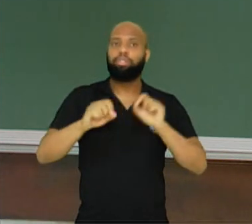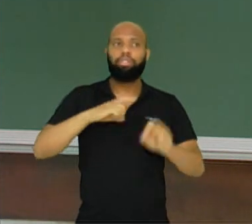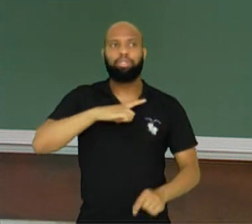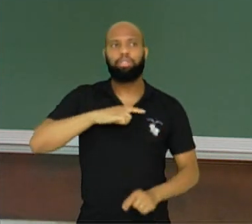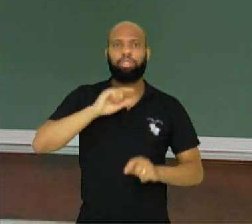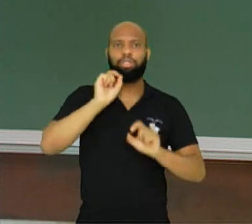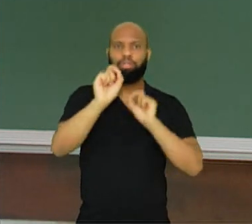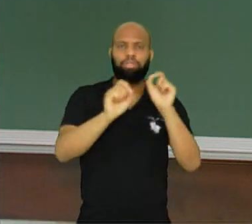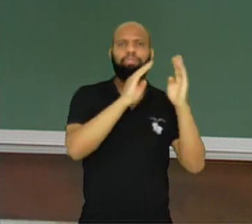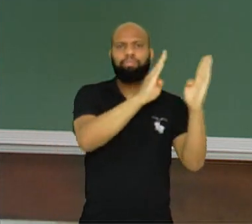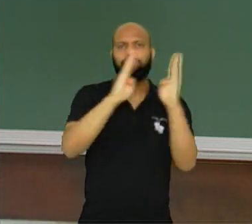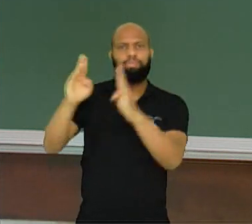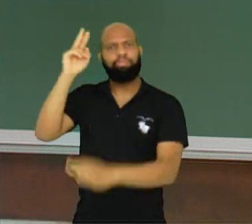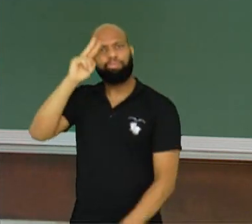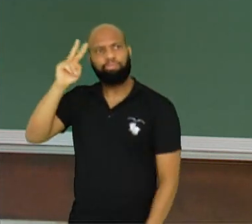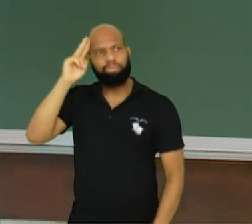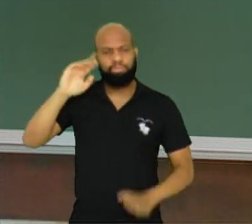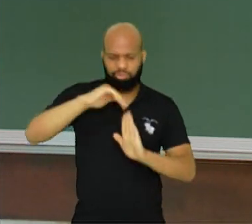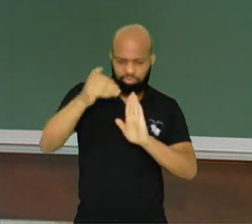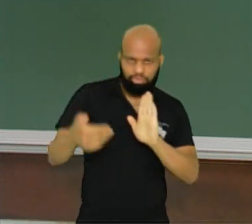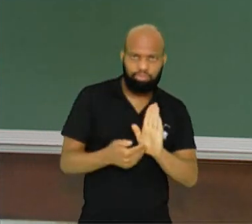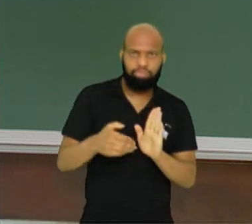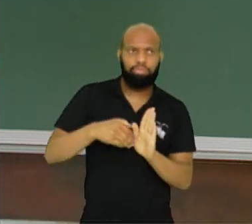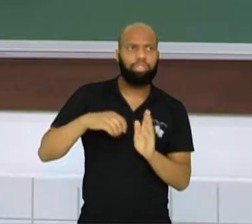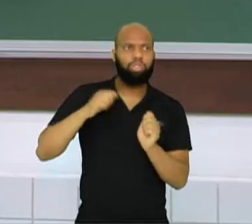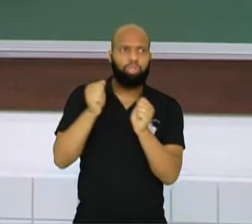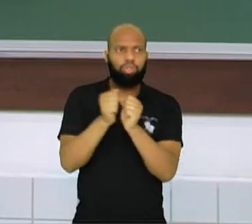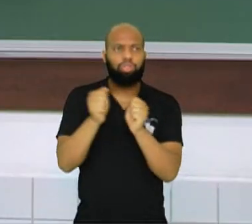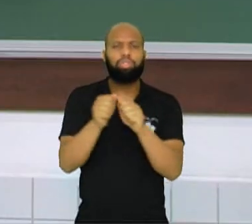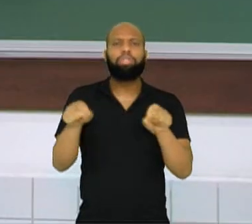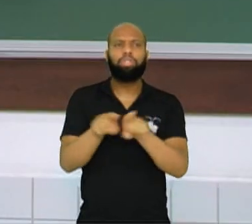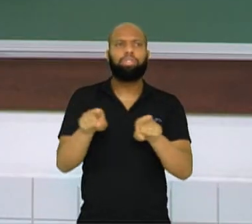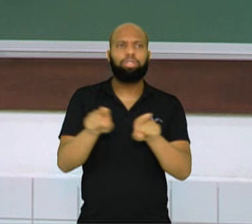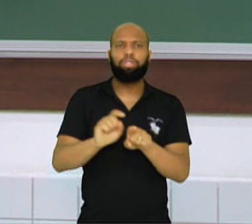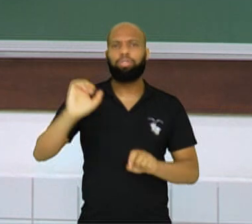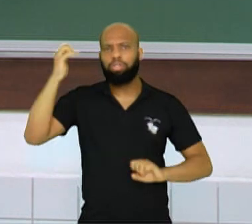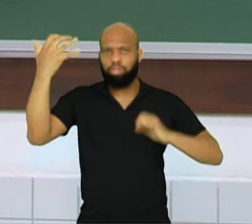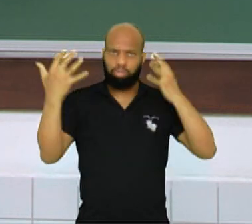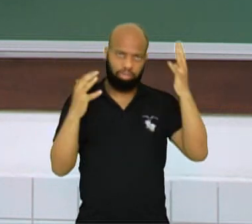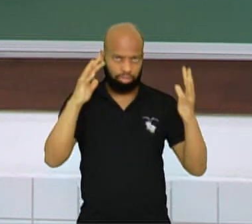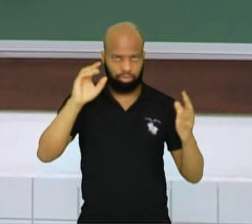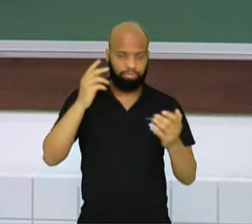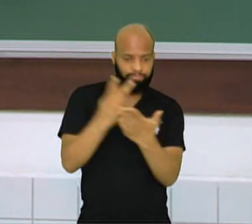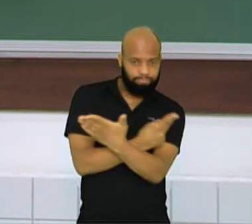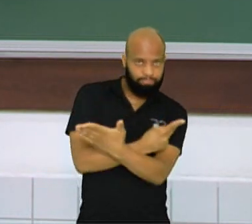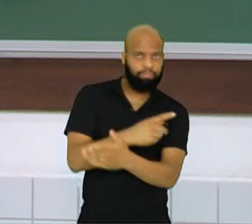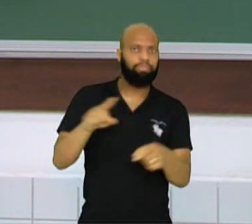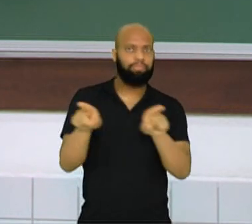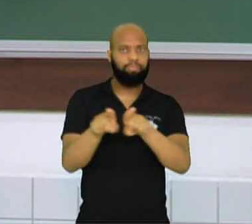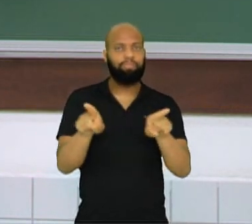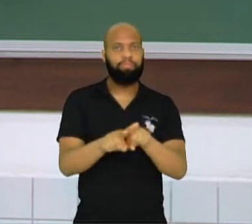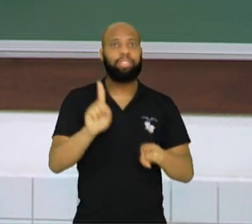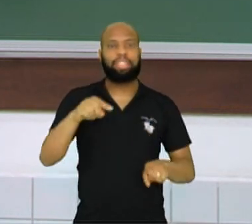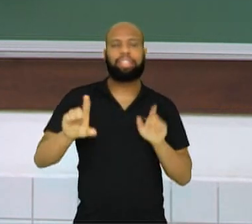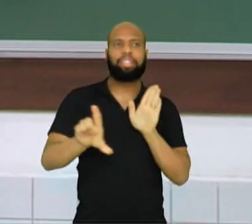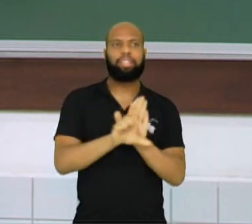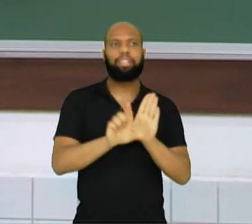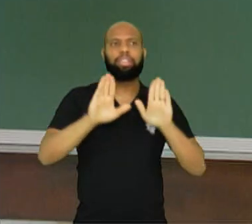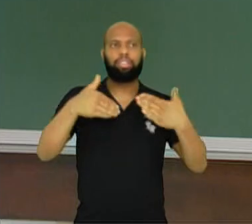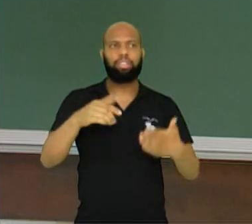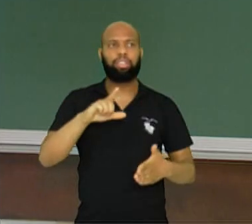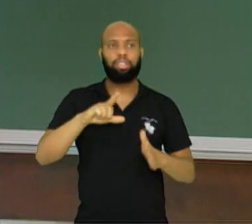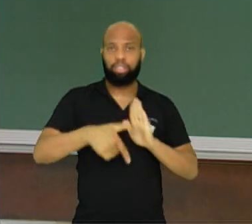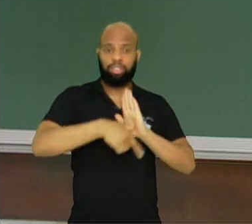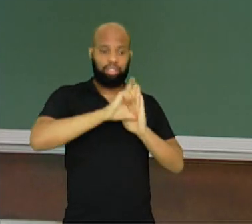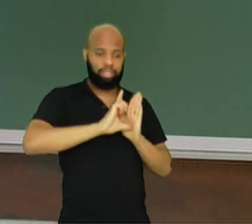um processo histórico todo que envolvia esse acontecimento, esse fato que foi a lei. Então,